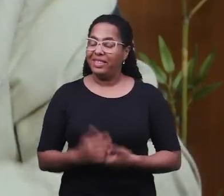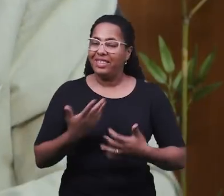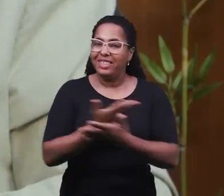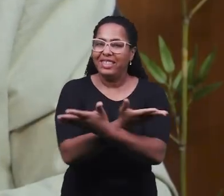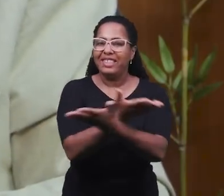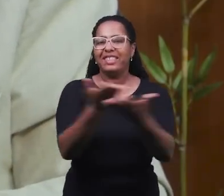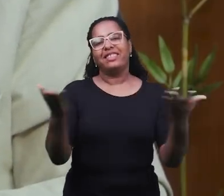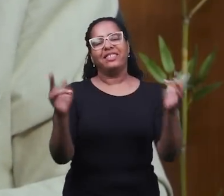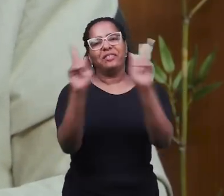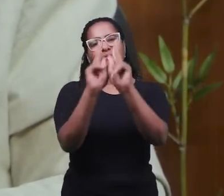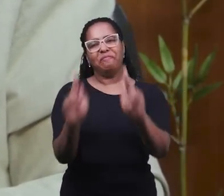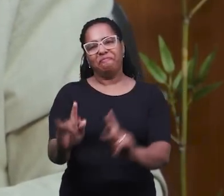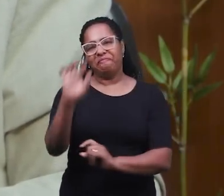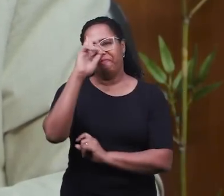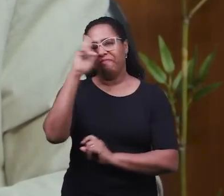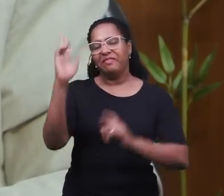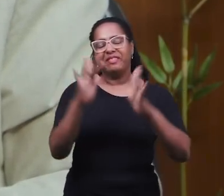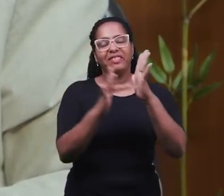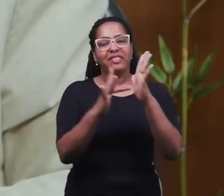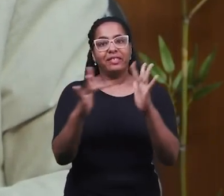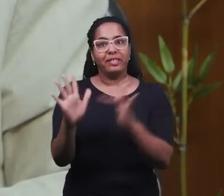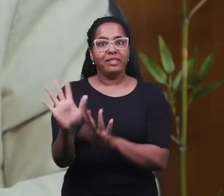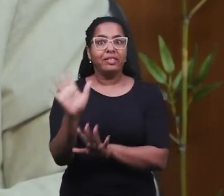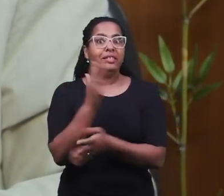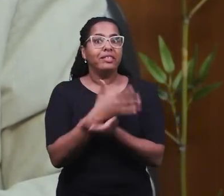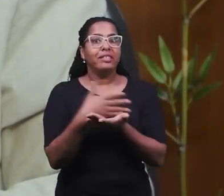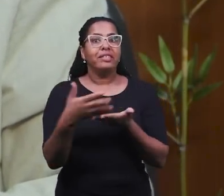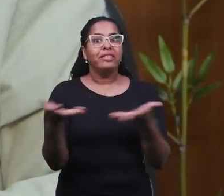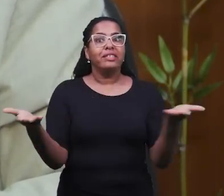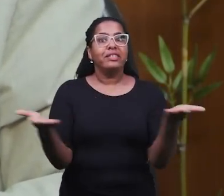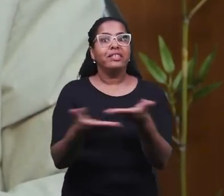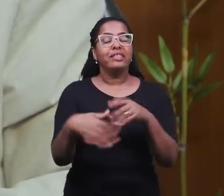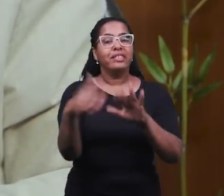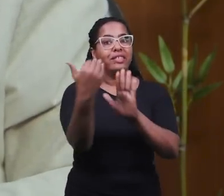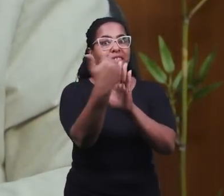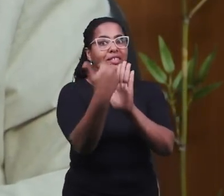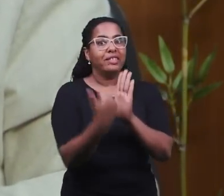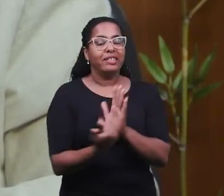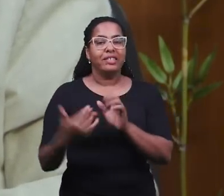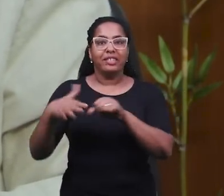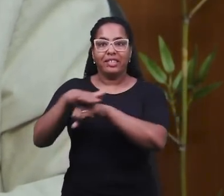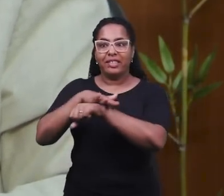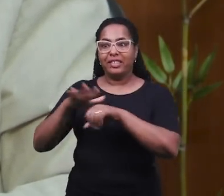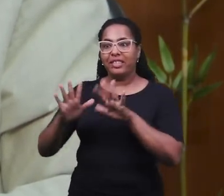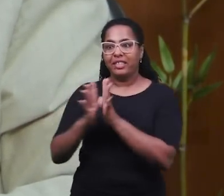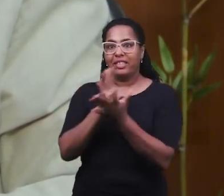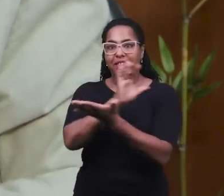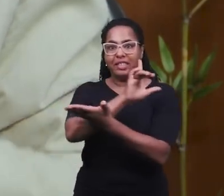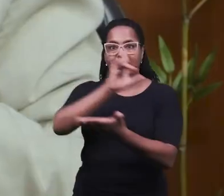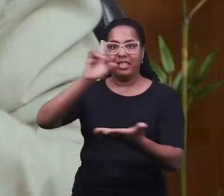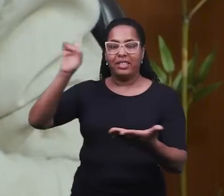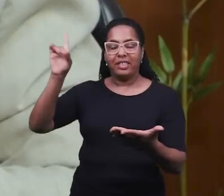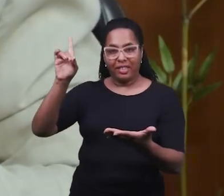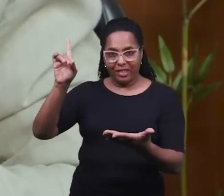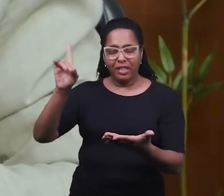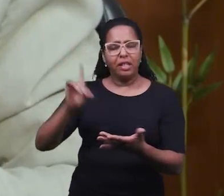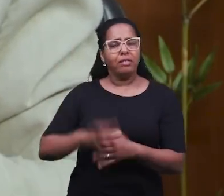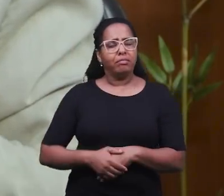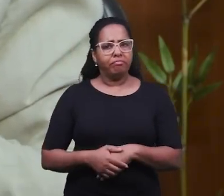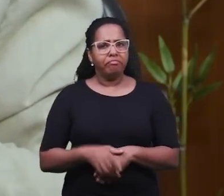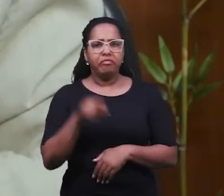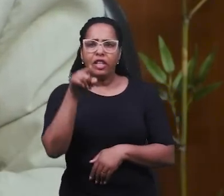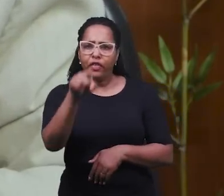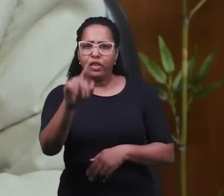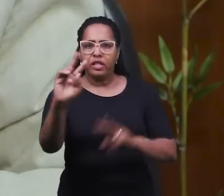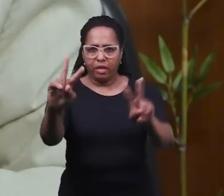Eu saúdo a todos com a paz do Senhor Jesus. Começamos agora o programa Conversas Bíblicas. E eu quero saudar você que